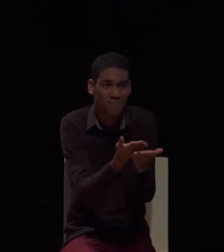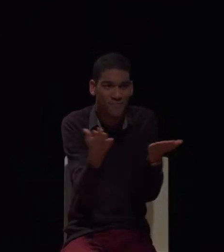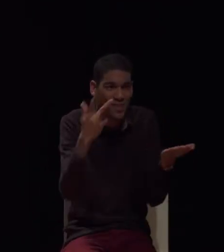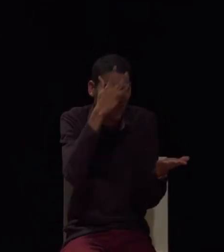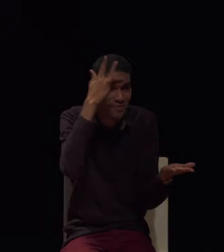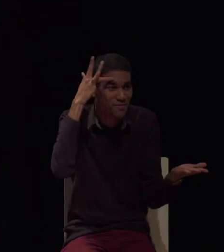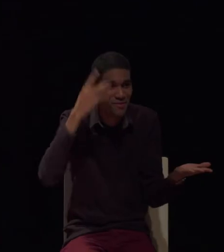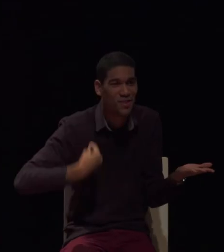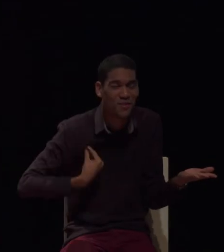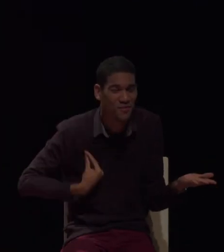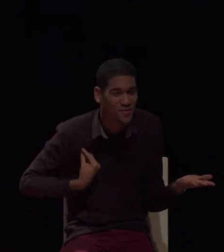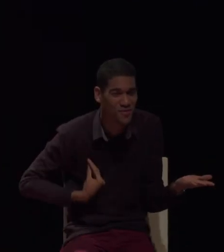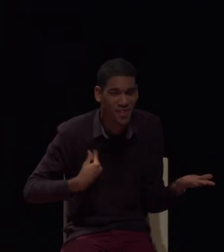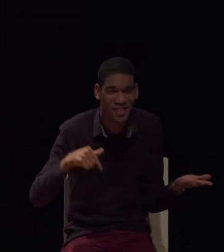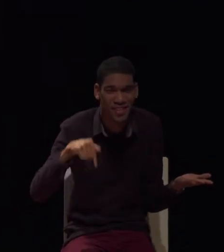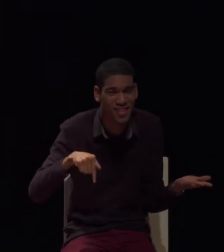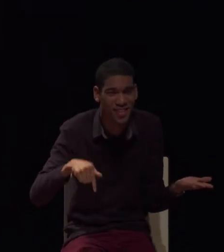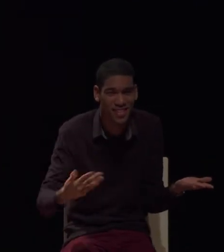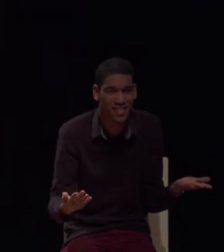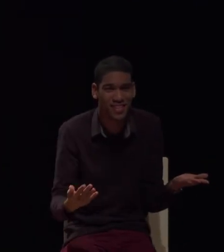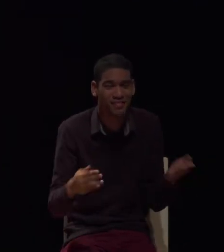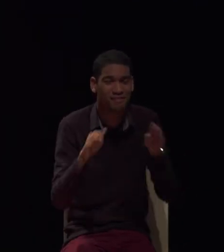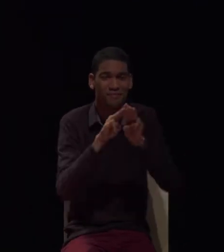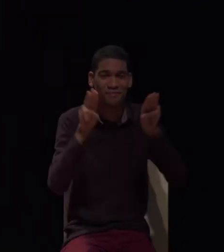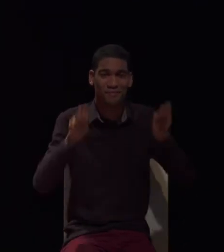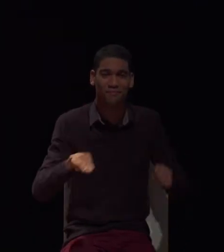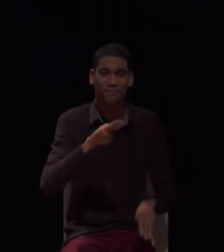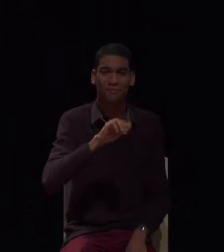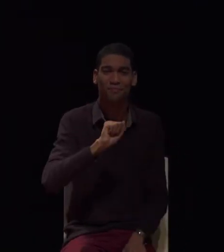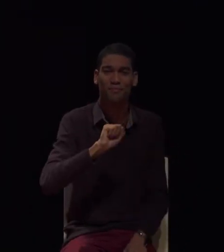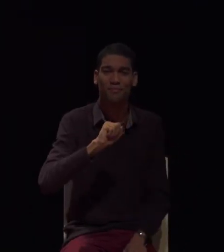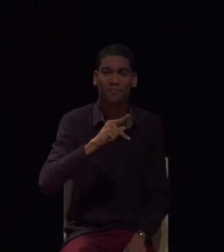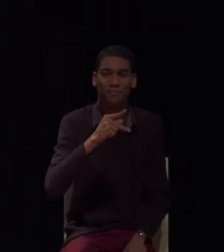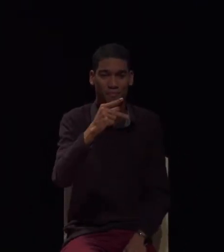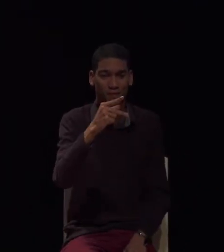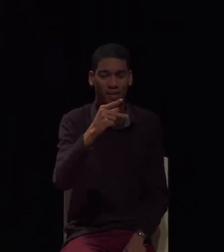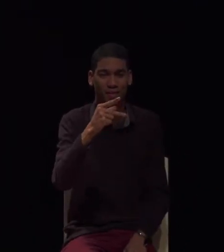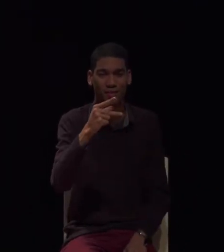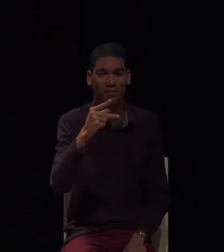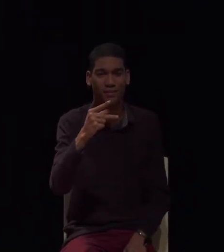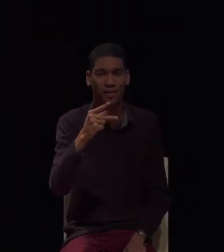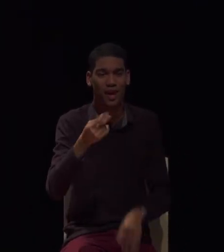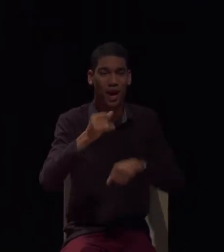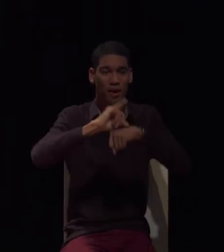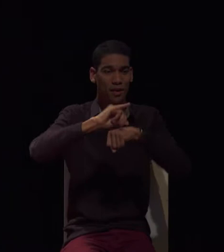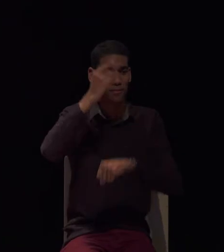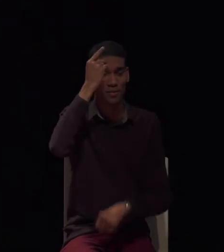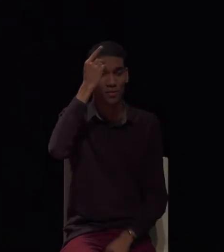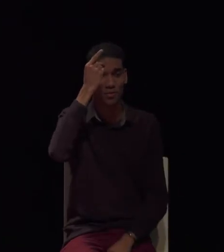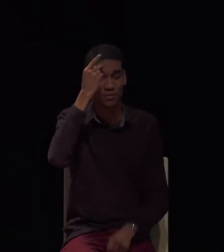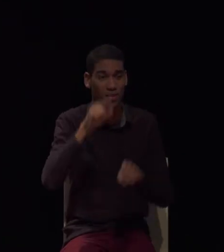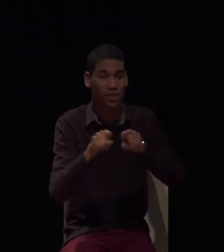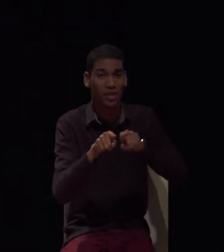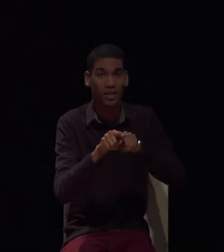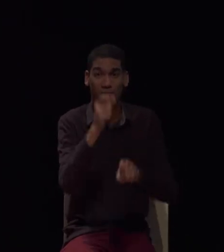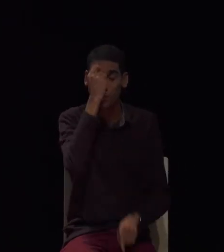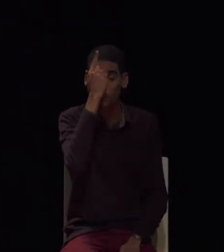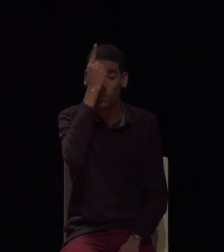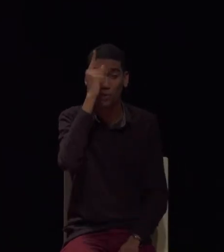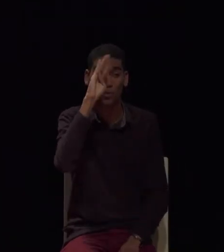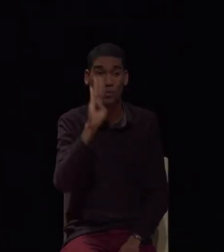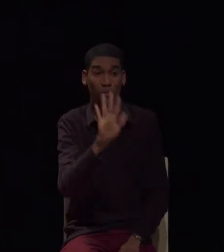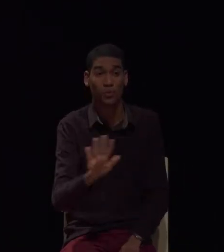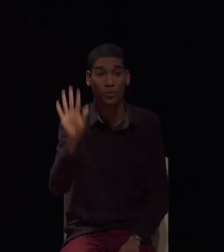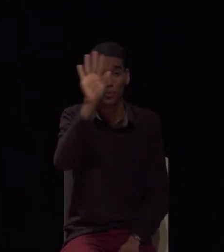nesse lugar nenhum mas que é pra cidade de são paulo pra cultura brasileira um espaço